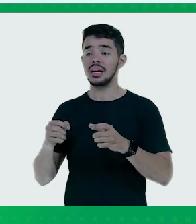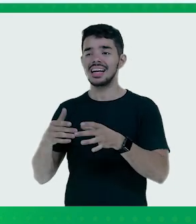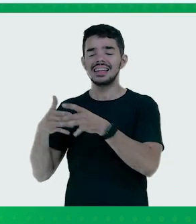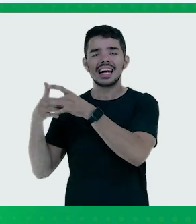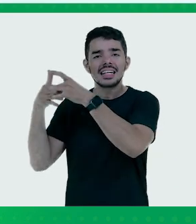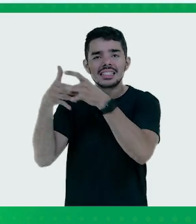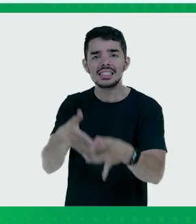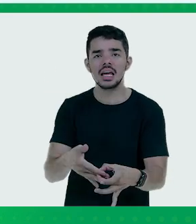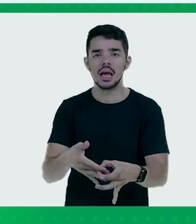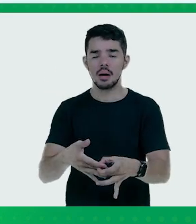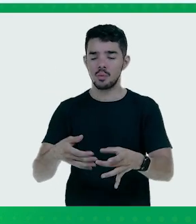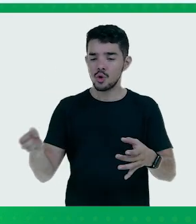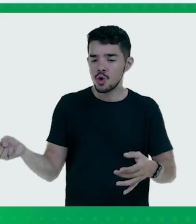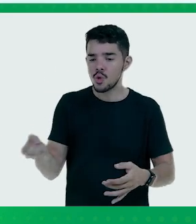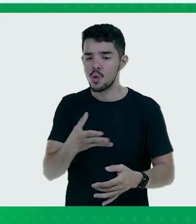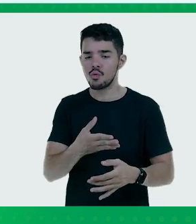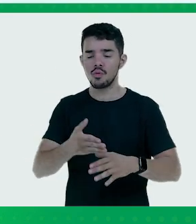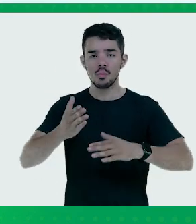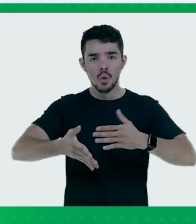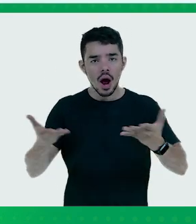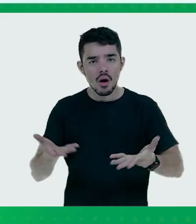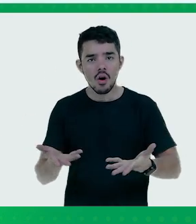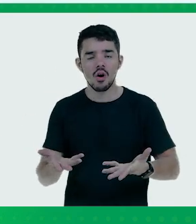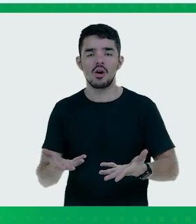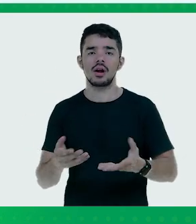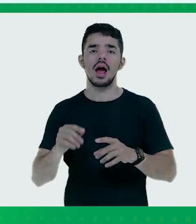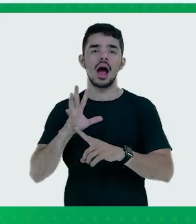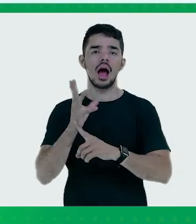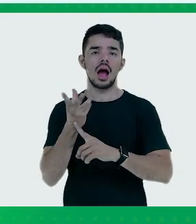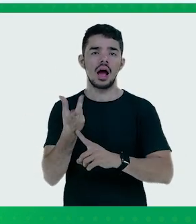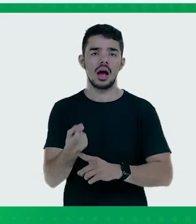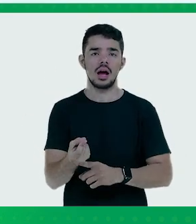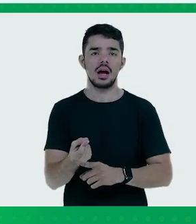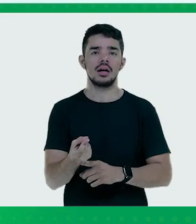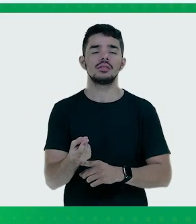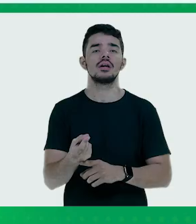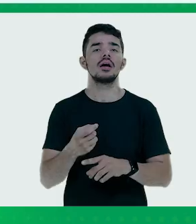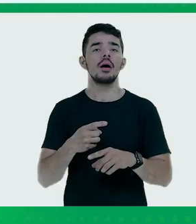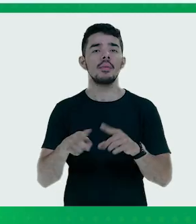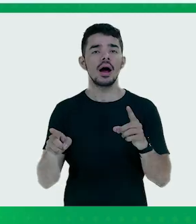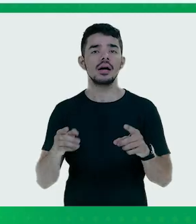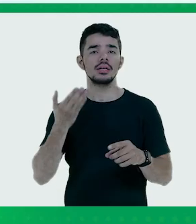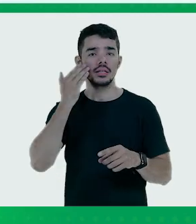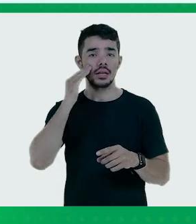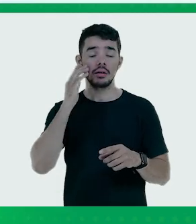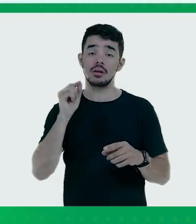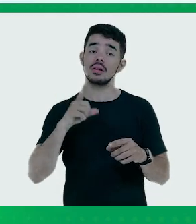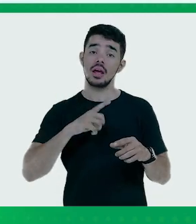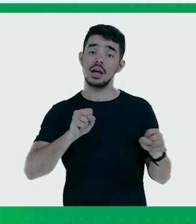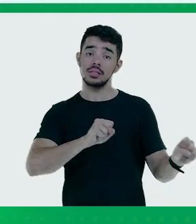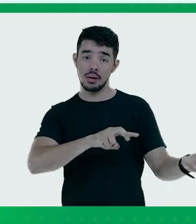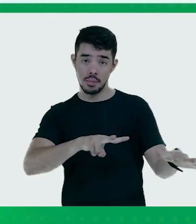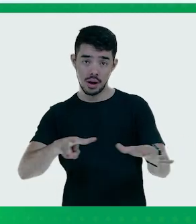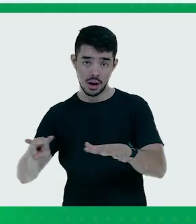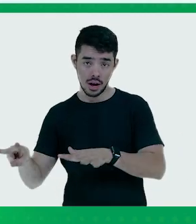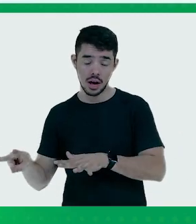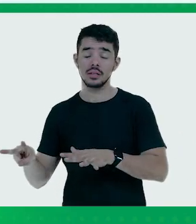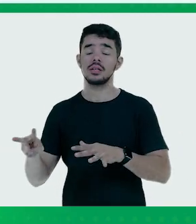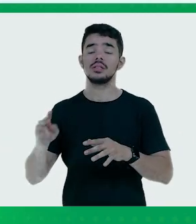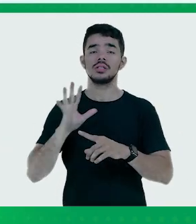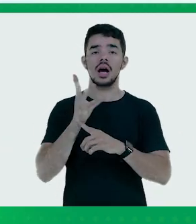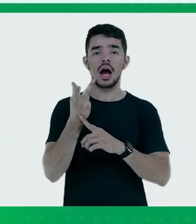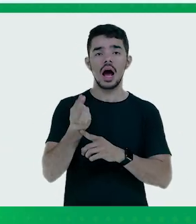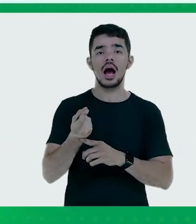contemporaneizar, modernizar a arte, sobretudo ali nos antecedentes da Semana de Arte Moderna